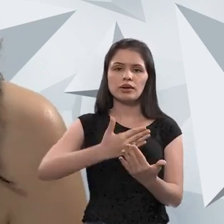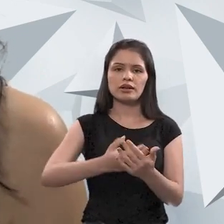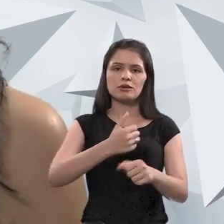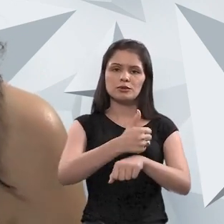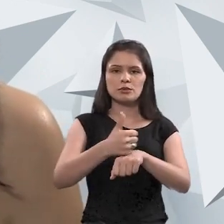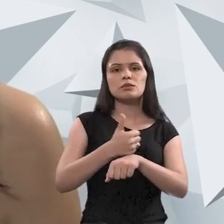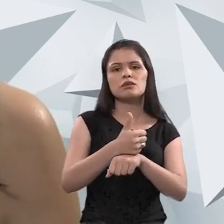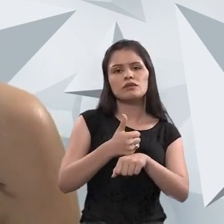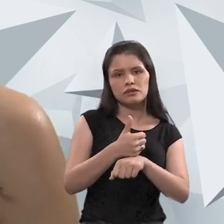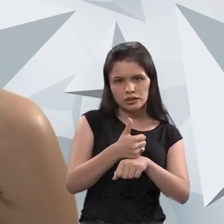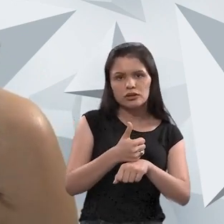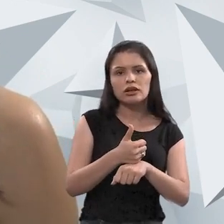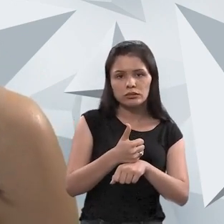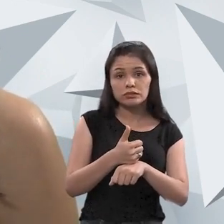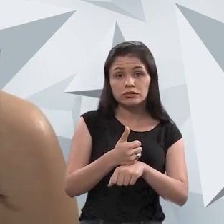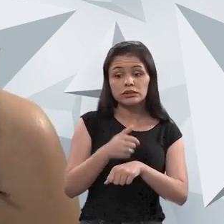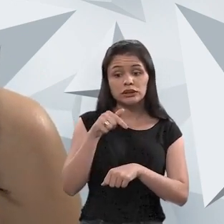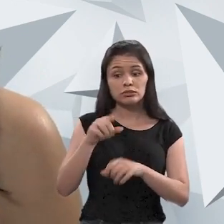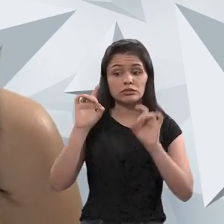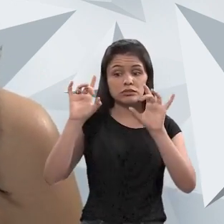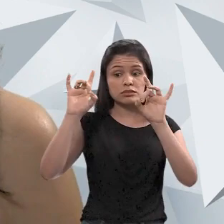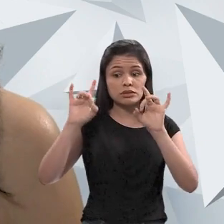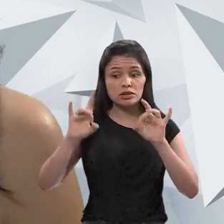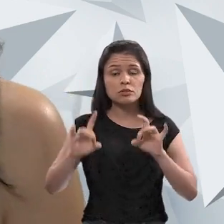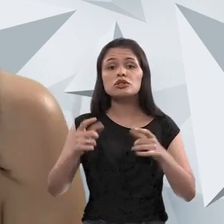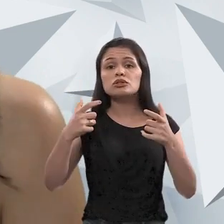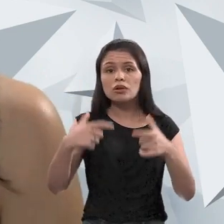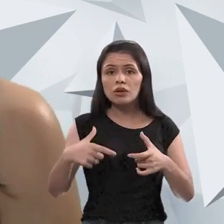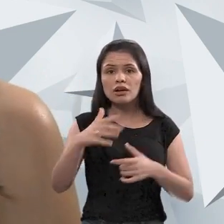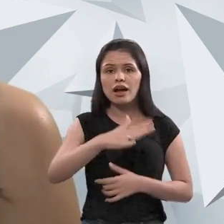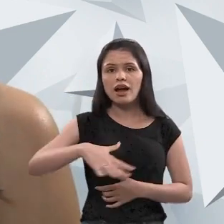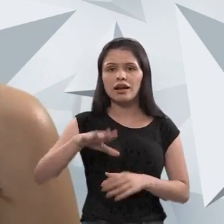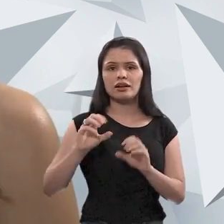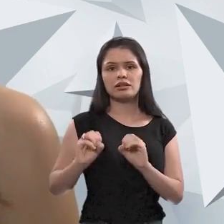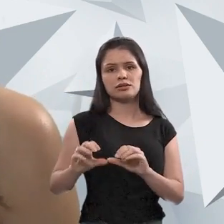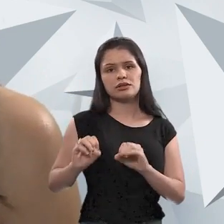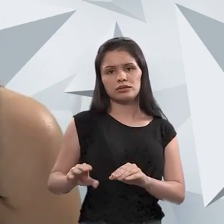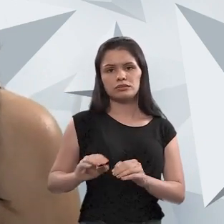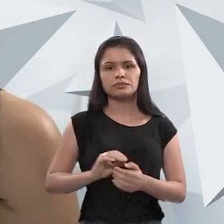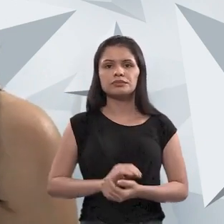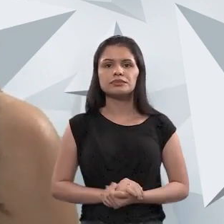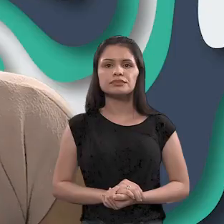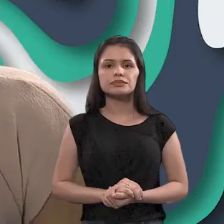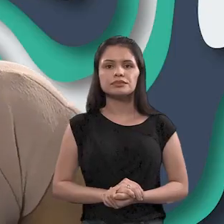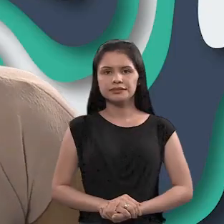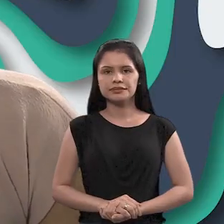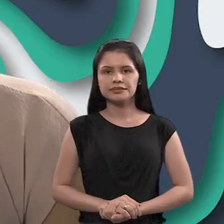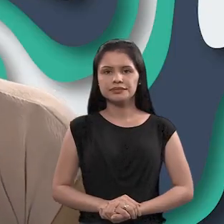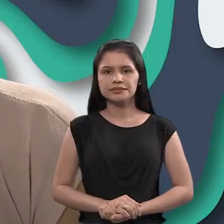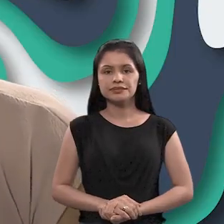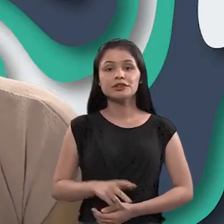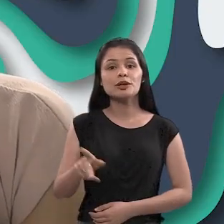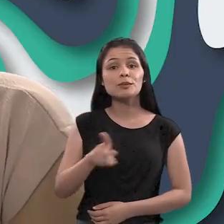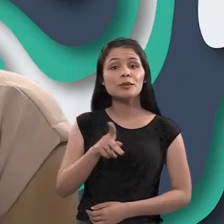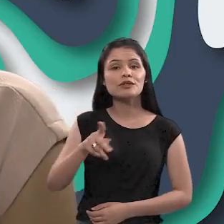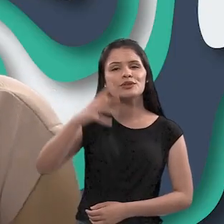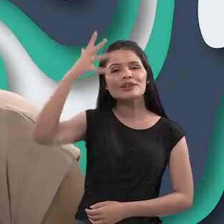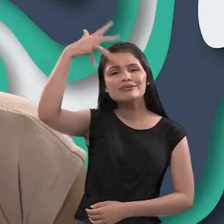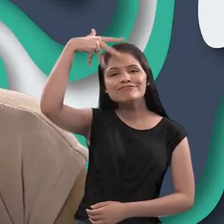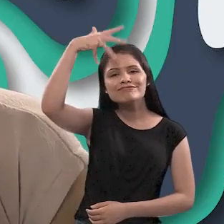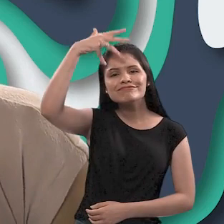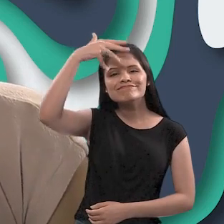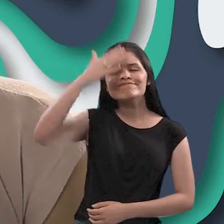visto mais a presença do intérprete, e especialmente no espaço educacional. Cristina,